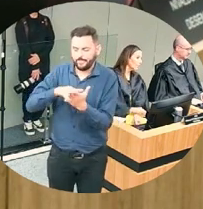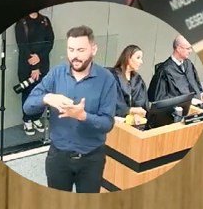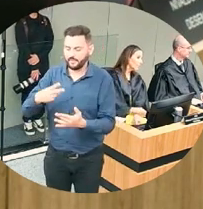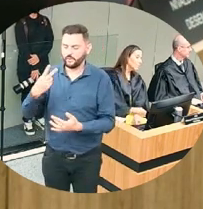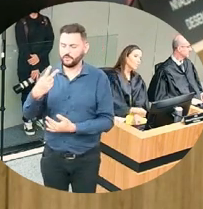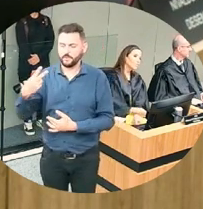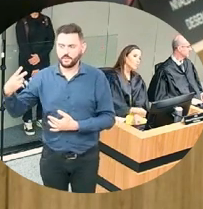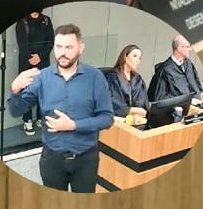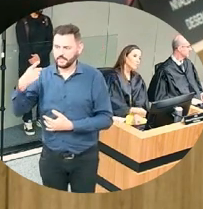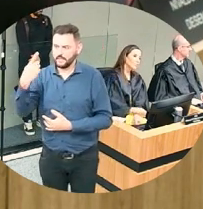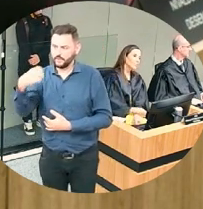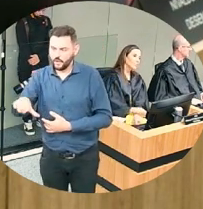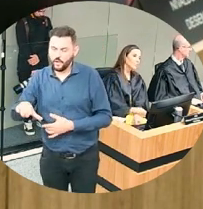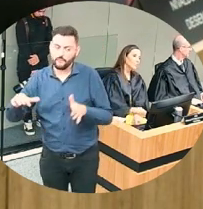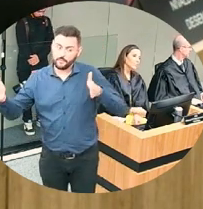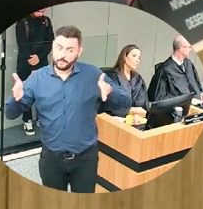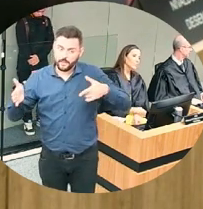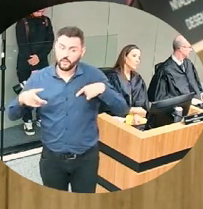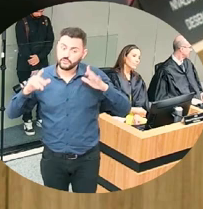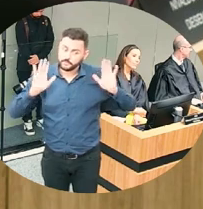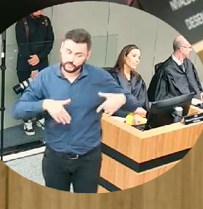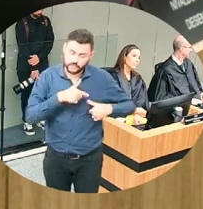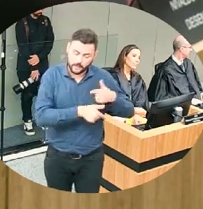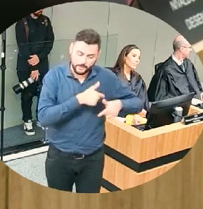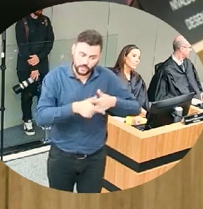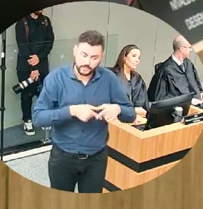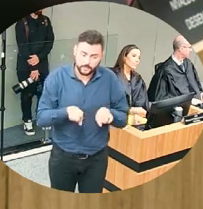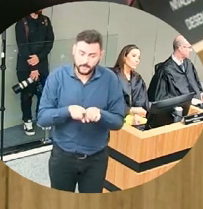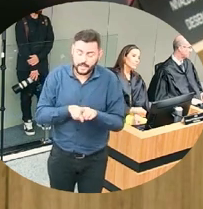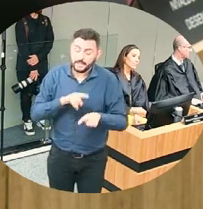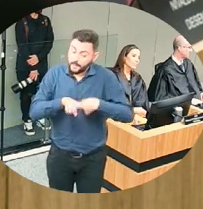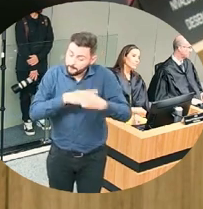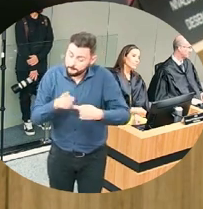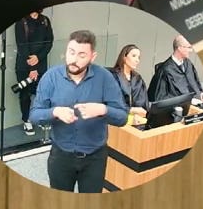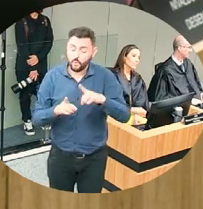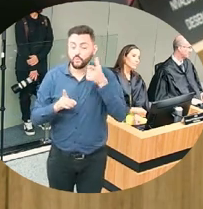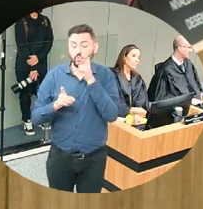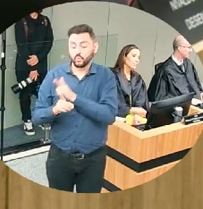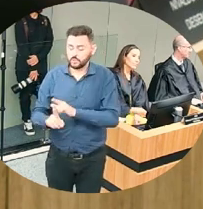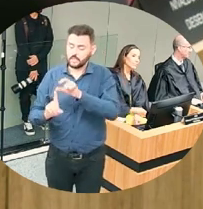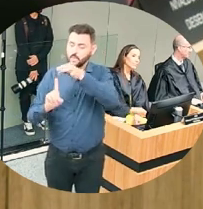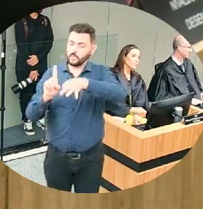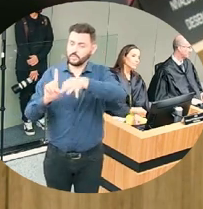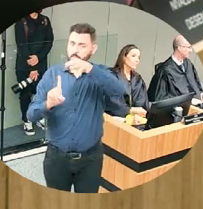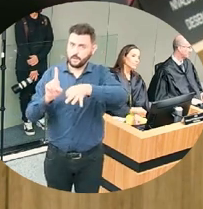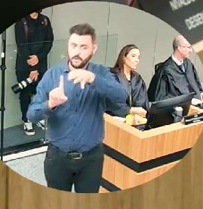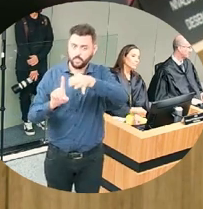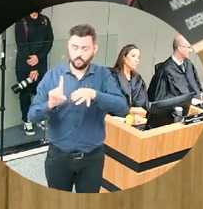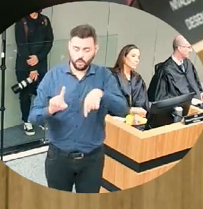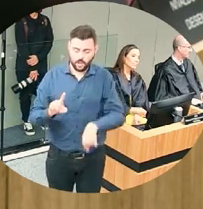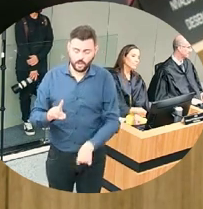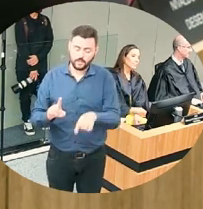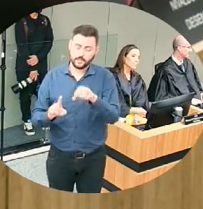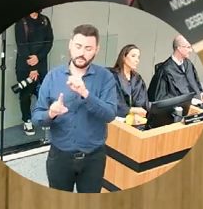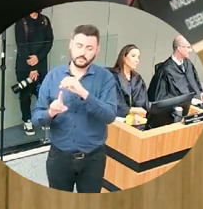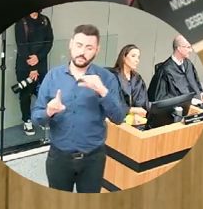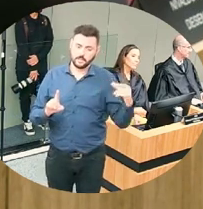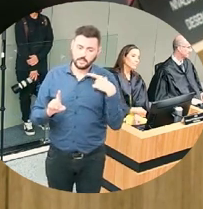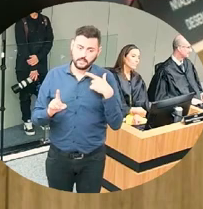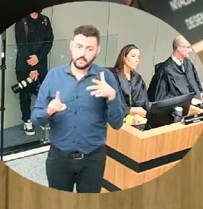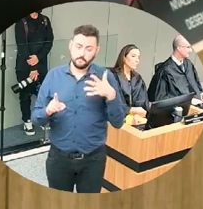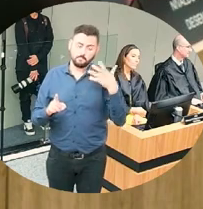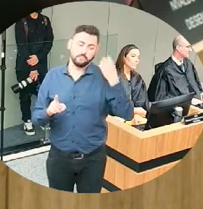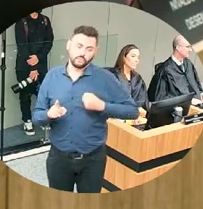2019 foi nomeada para exercer o cargo de desembargadora da Justiça do Trabalho de Santa Catarina após a